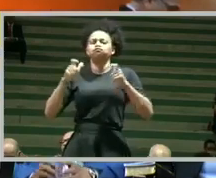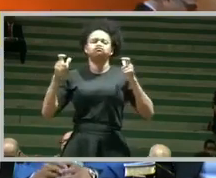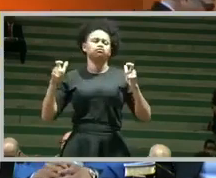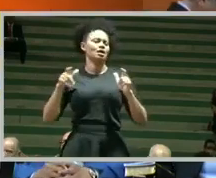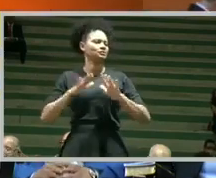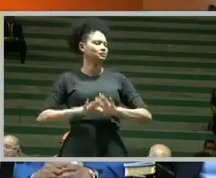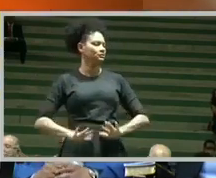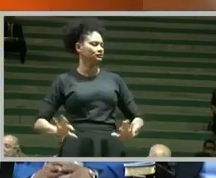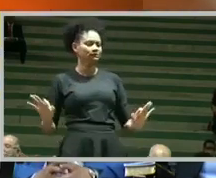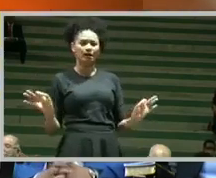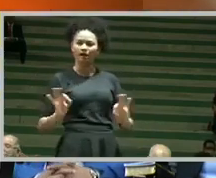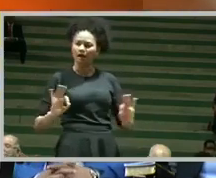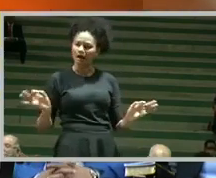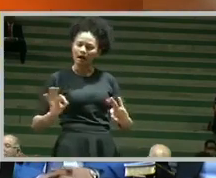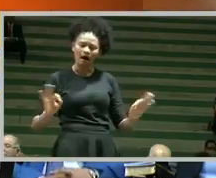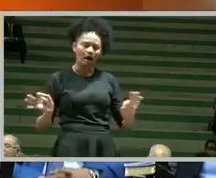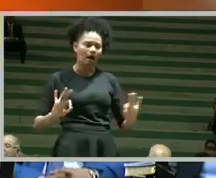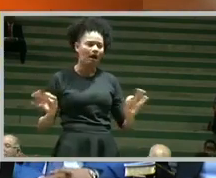não.